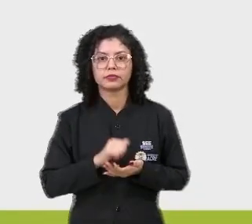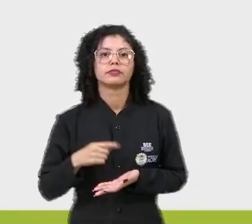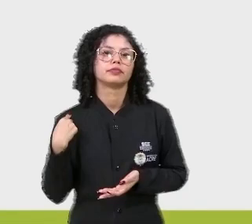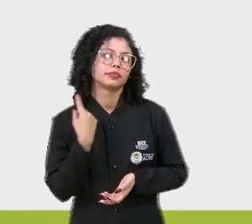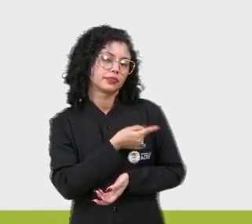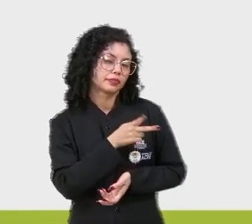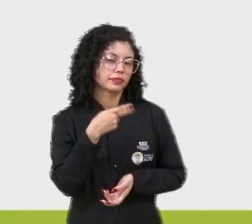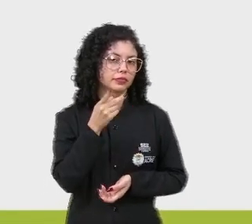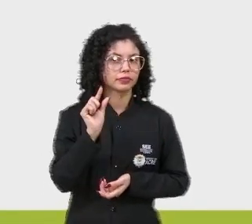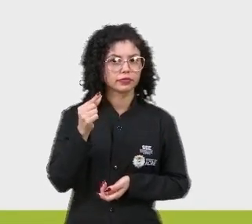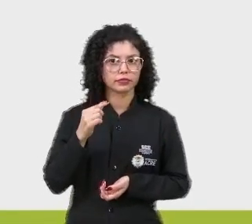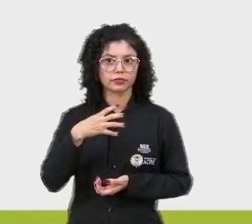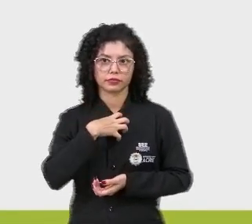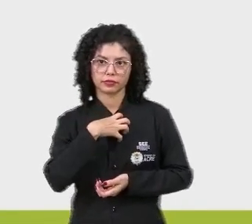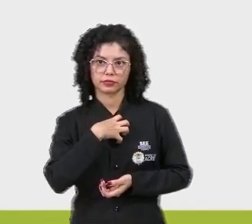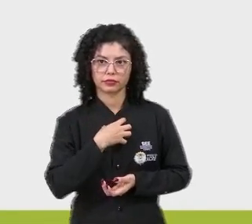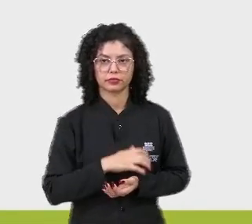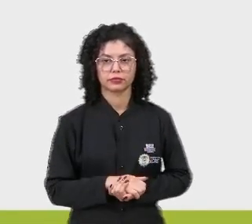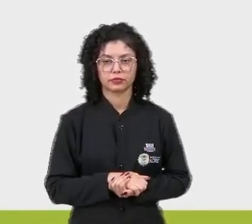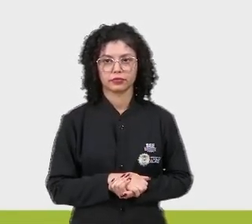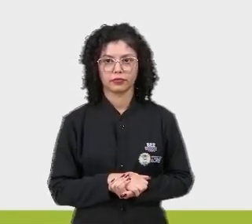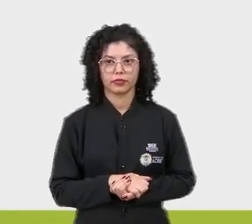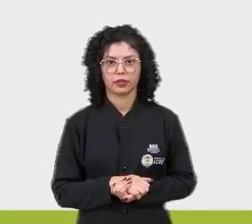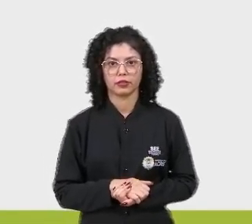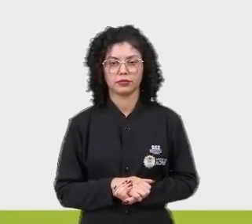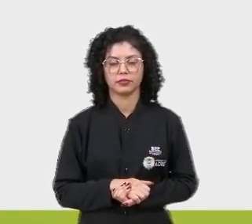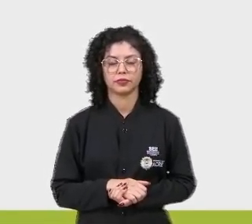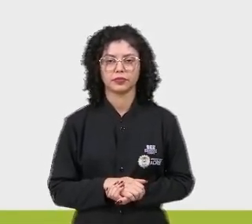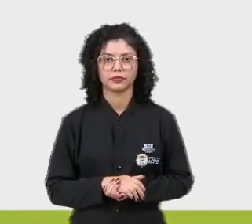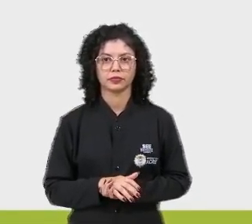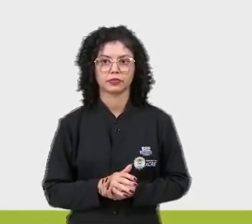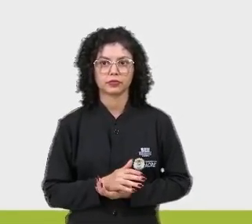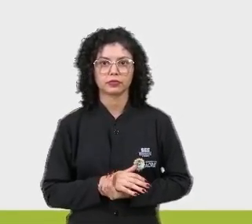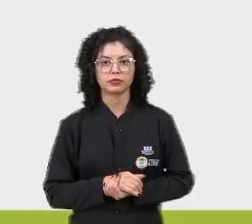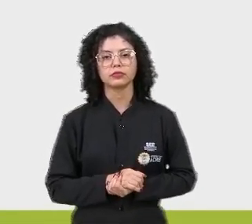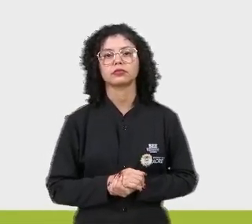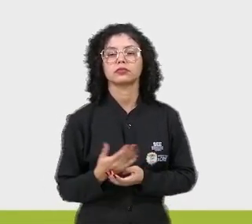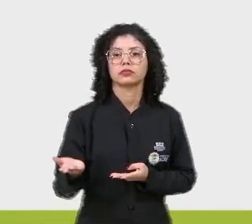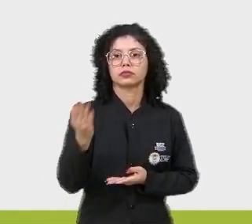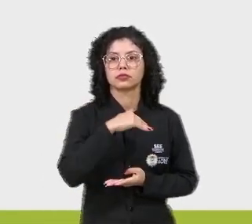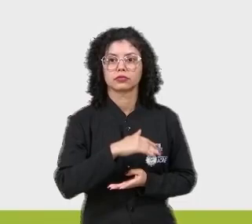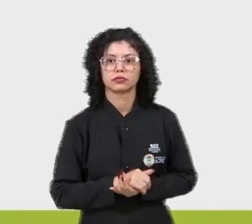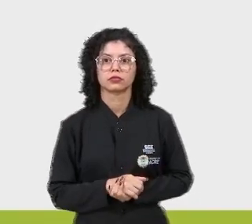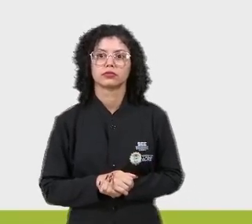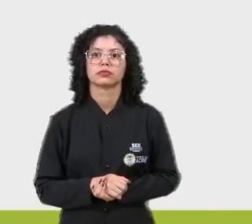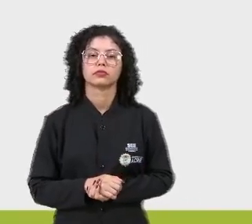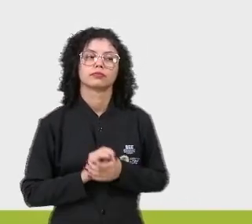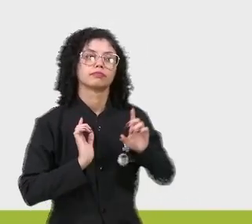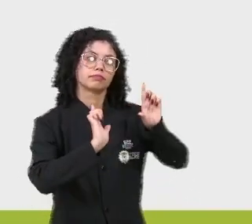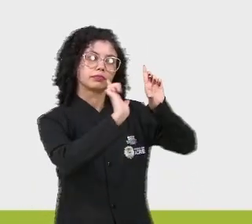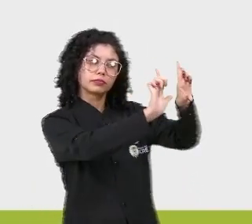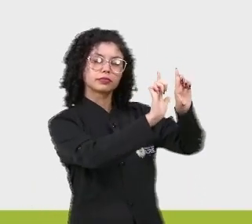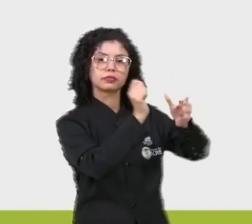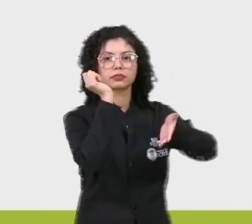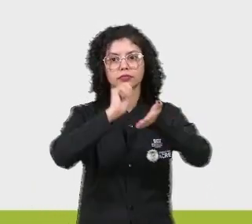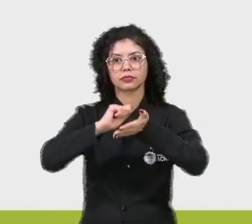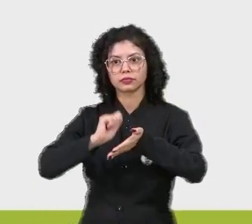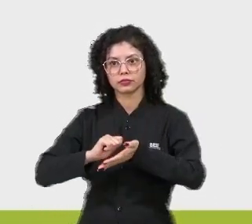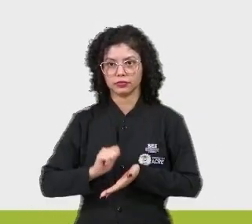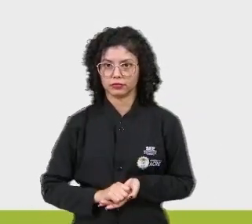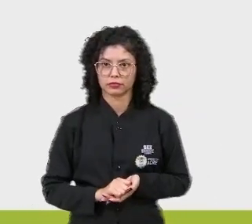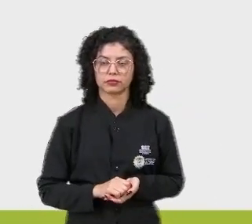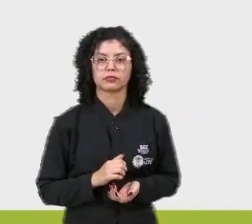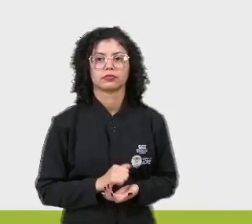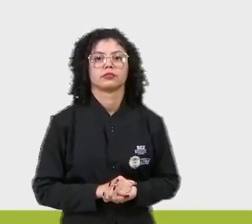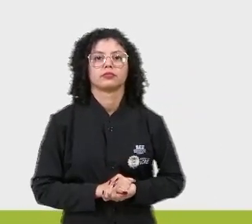gente falar um pouco sobre os sentidos sobre os significados Vamos lá temos aí um Cart que está escrito né